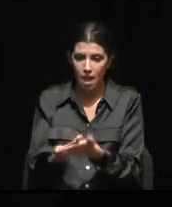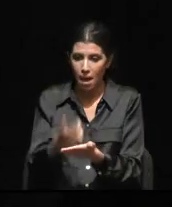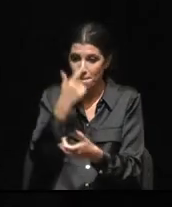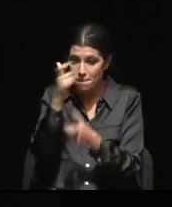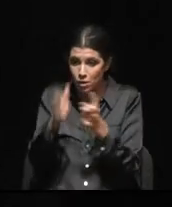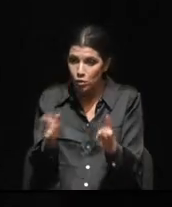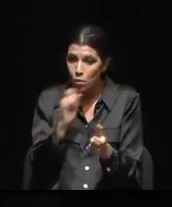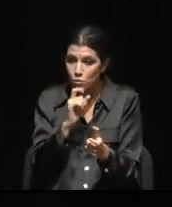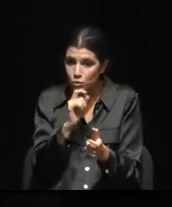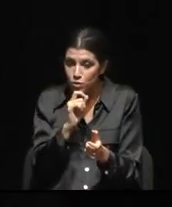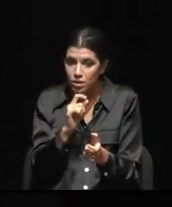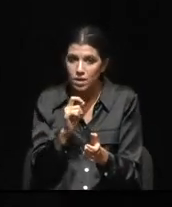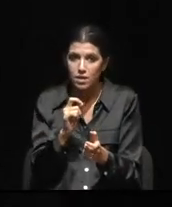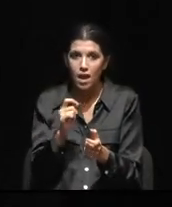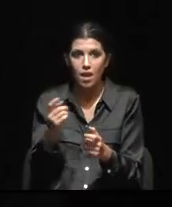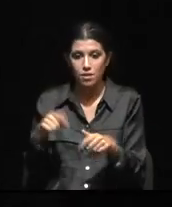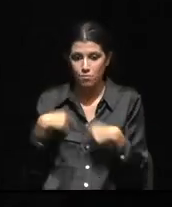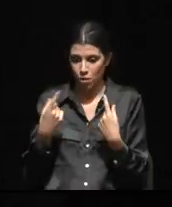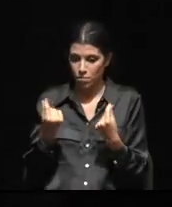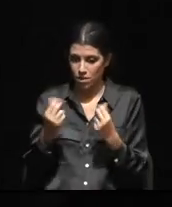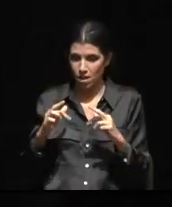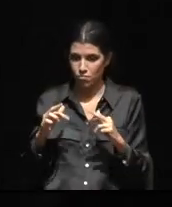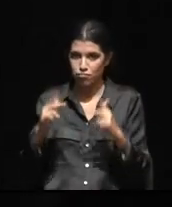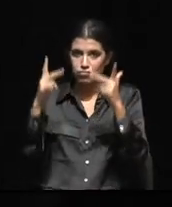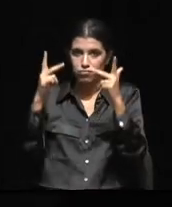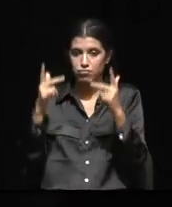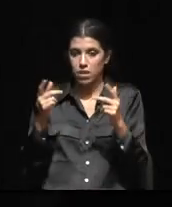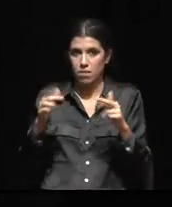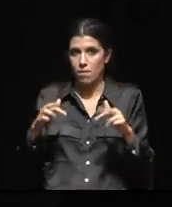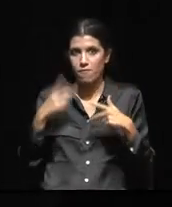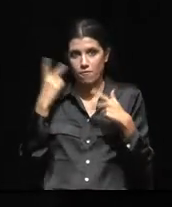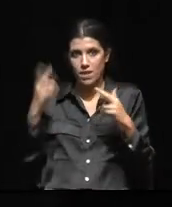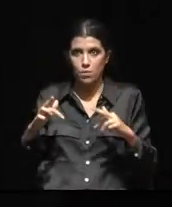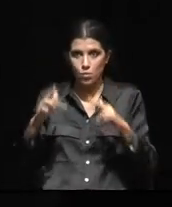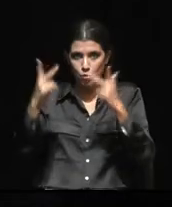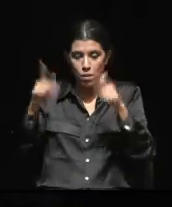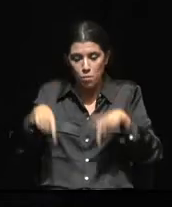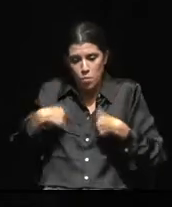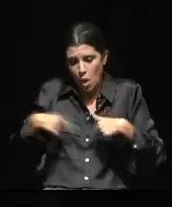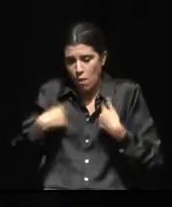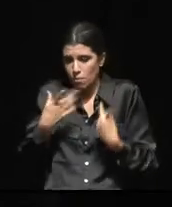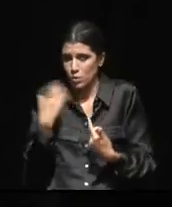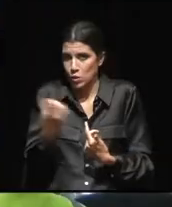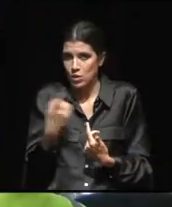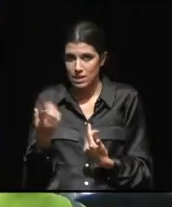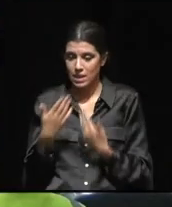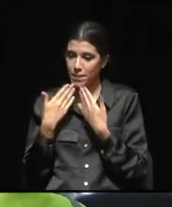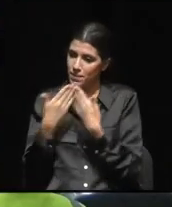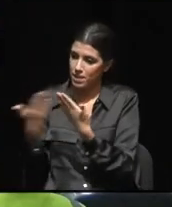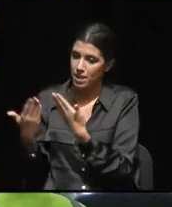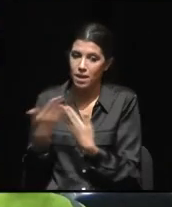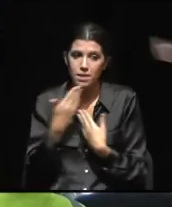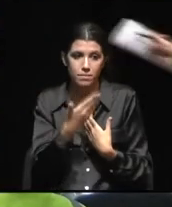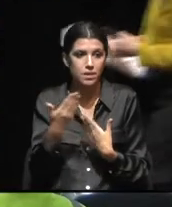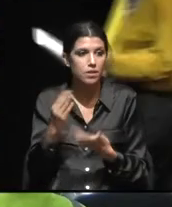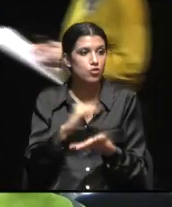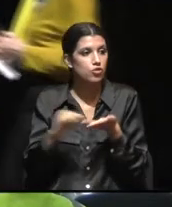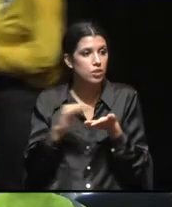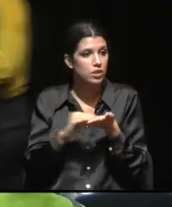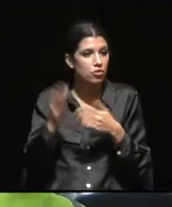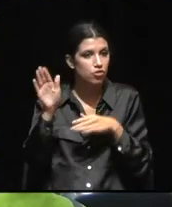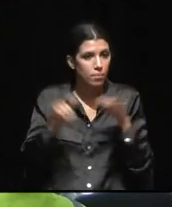oportunidade de poderem subir na vida por si muito obrigada muito obrigada senhora deputada vamos chamar os